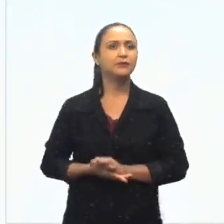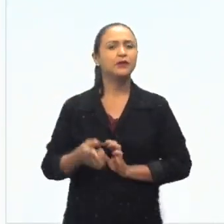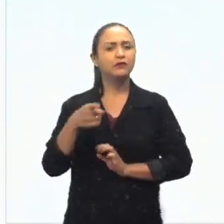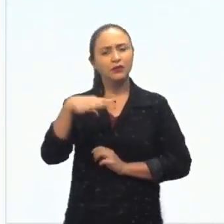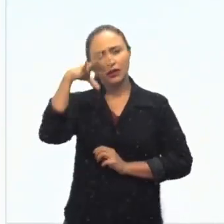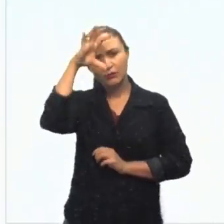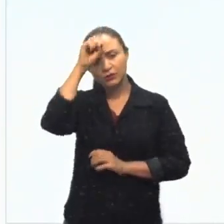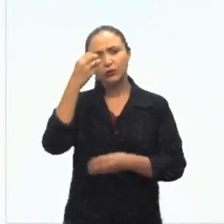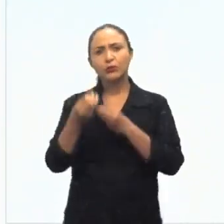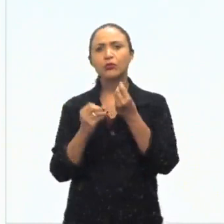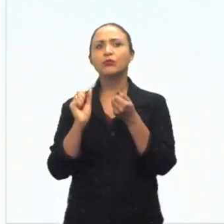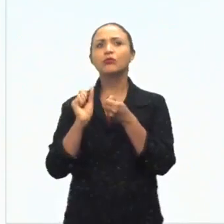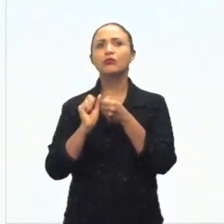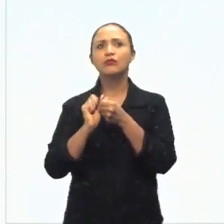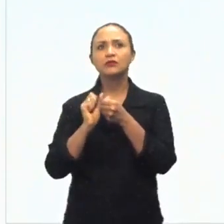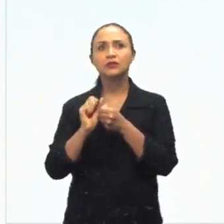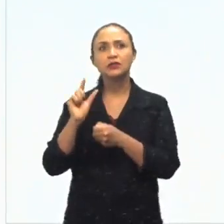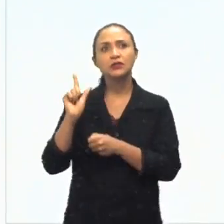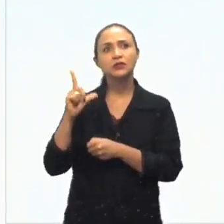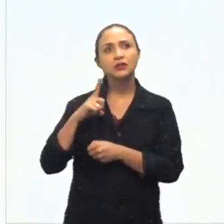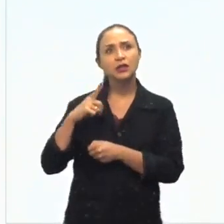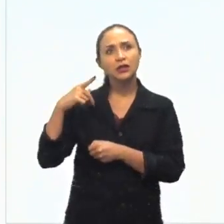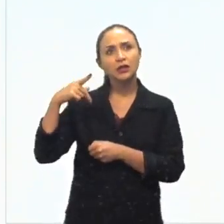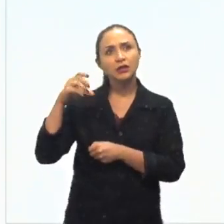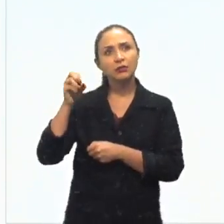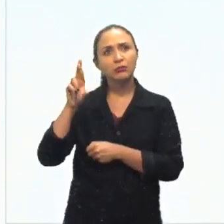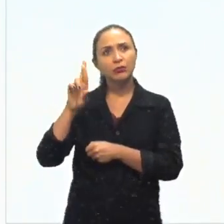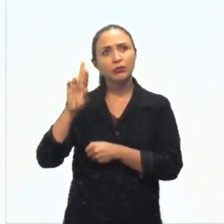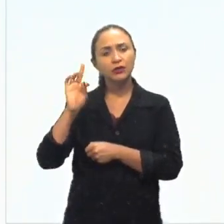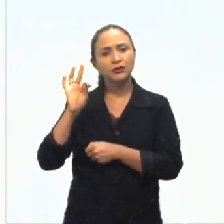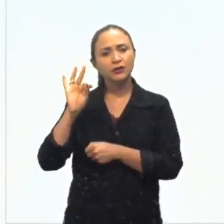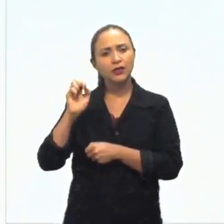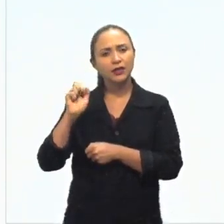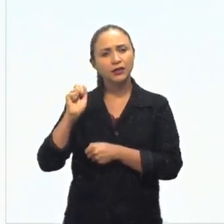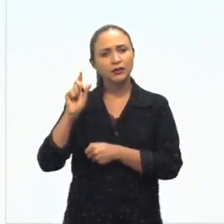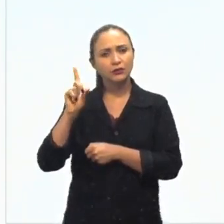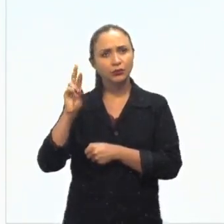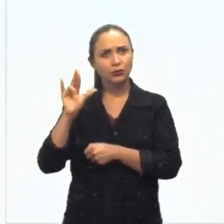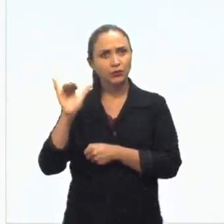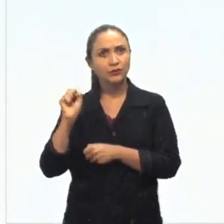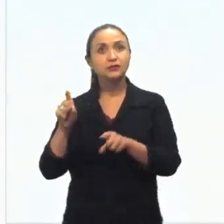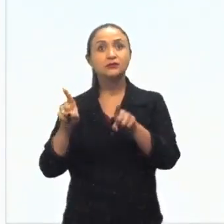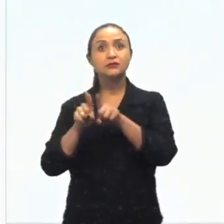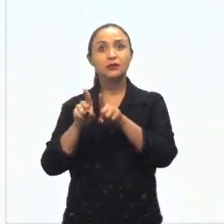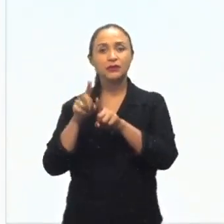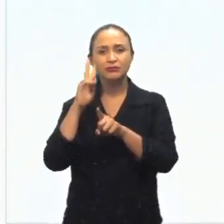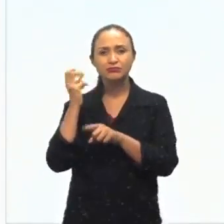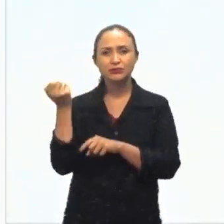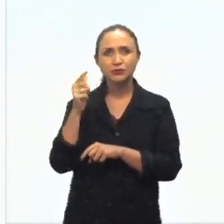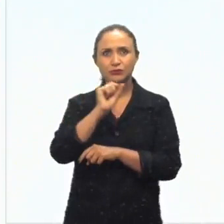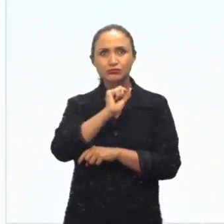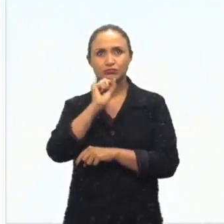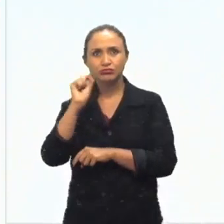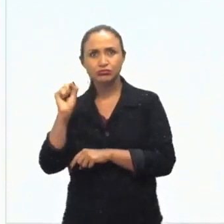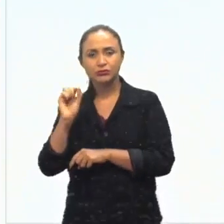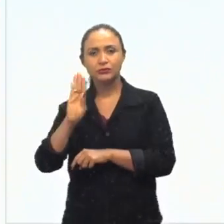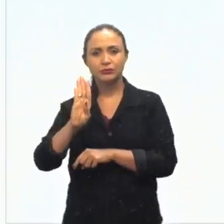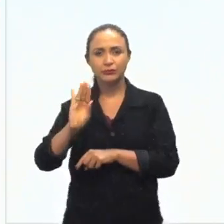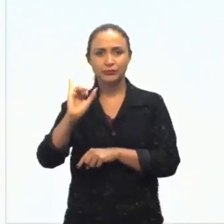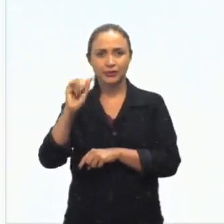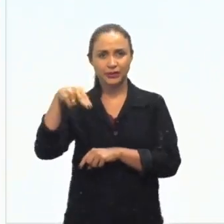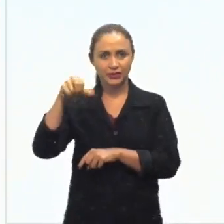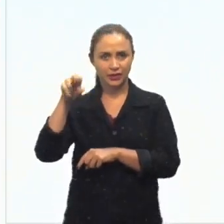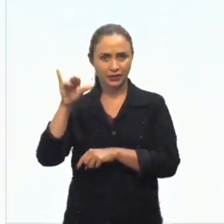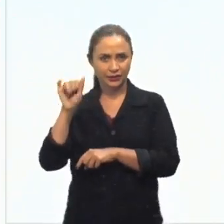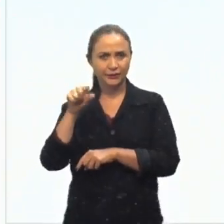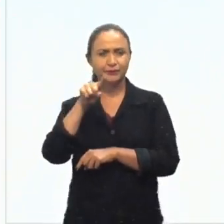fazer geração de portadoras e sequências binárias. Você viu a portadora, você criou lá